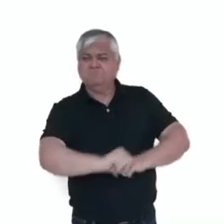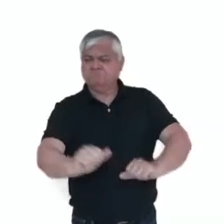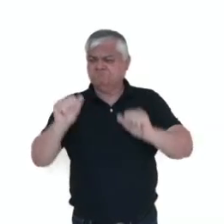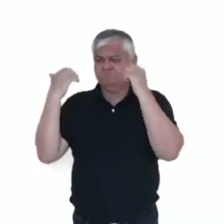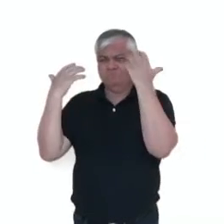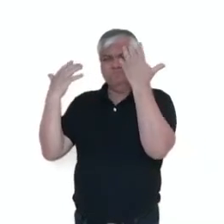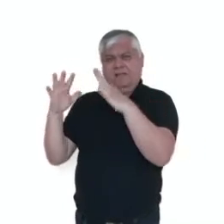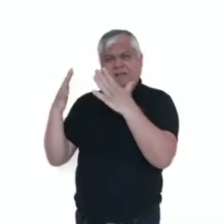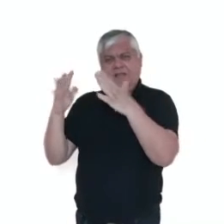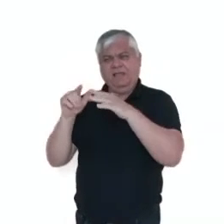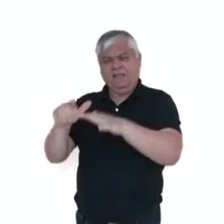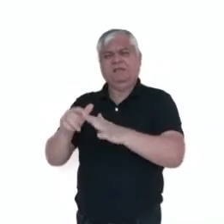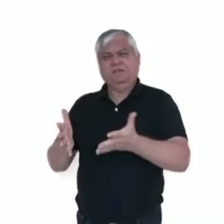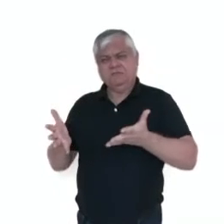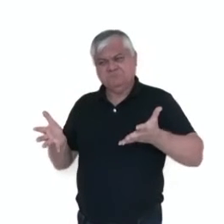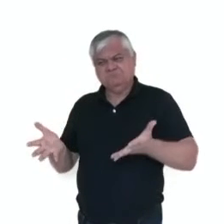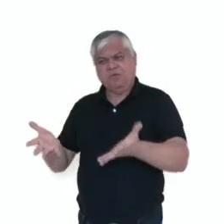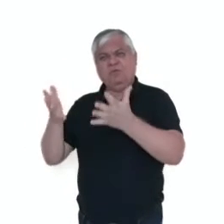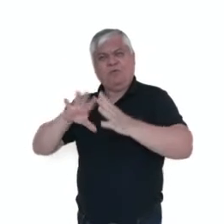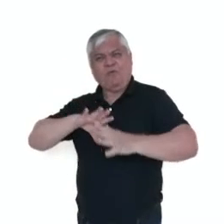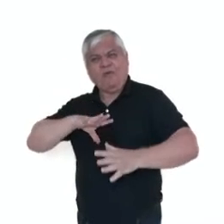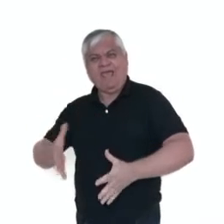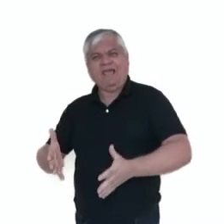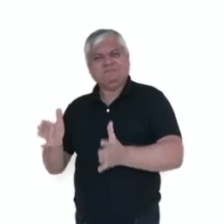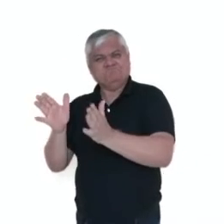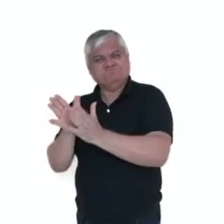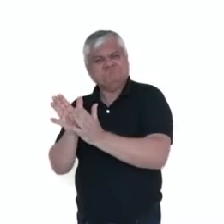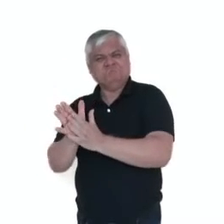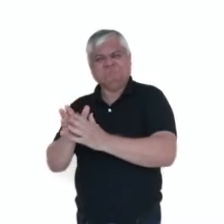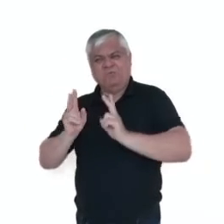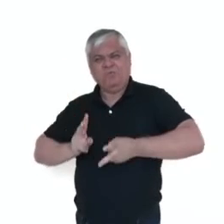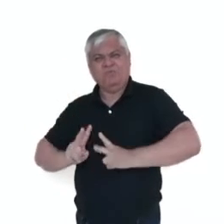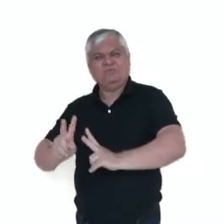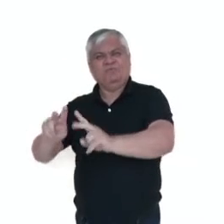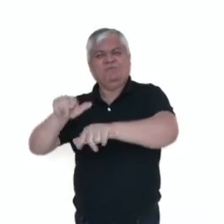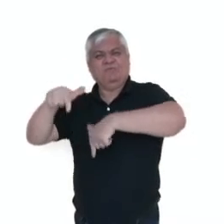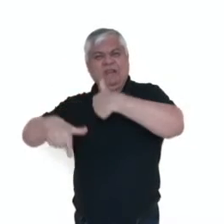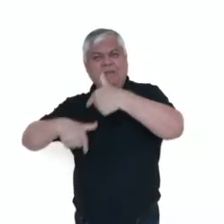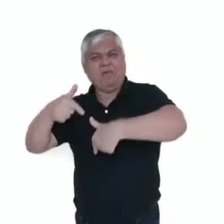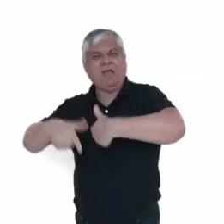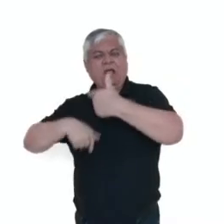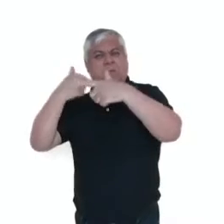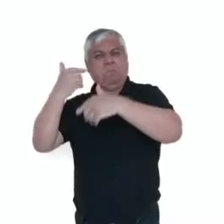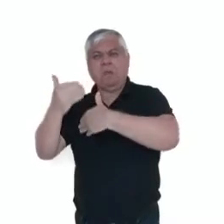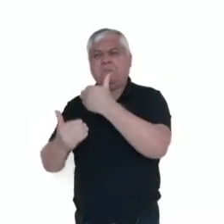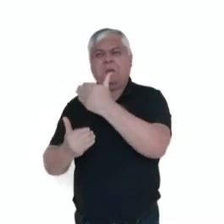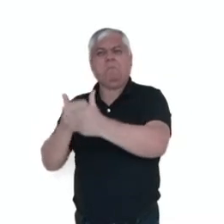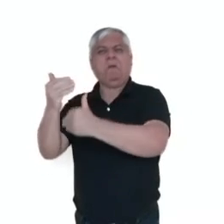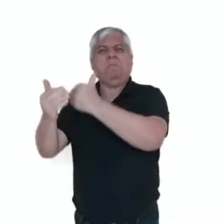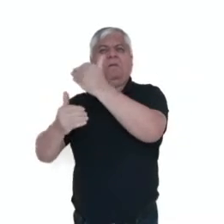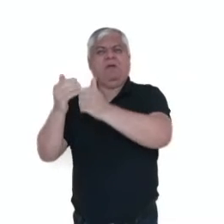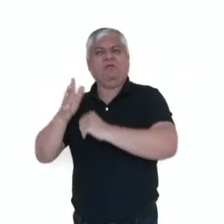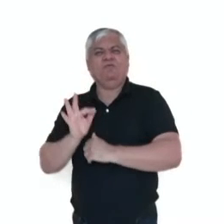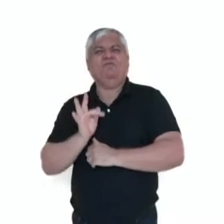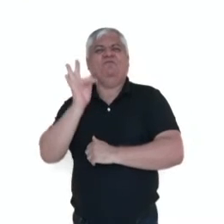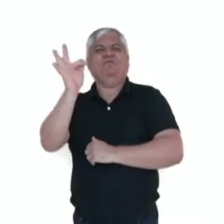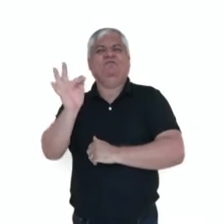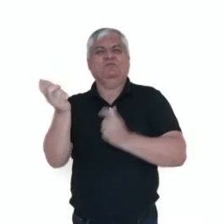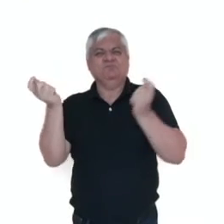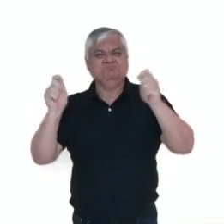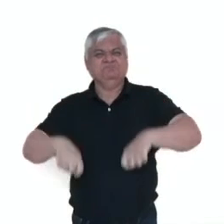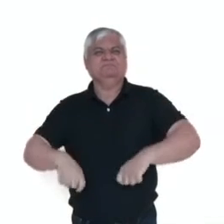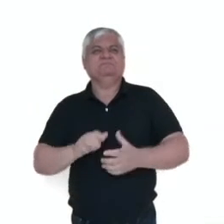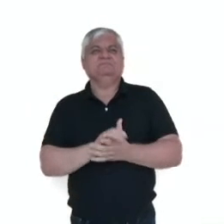parabenizamos e encorajamos essas iniciativas para que o trabalho cresça e os futuros sejam colhidos.